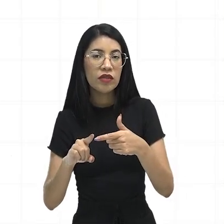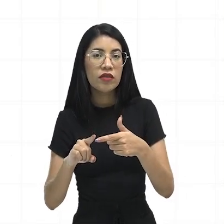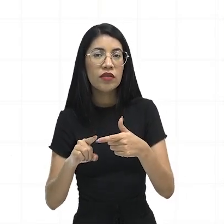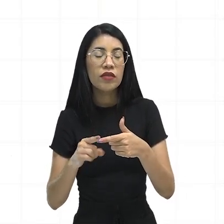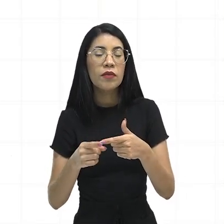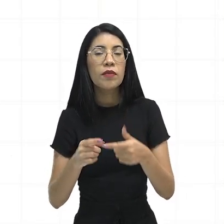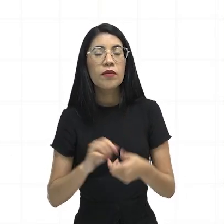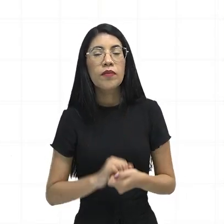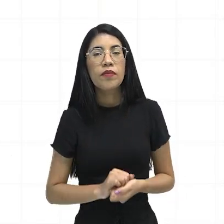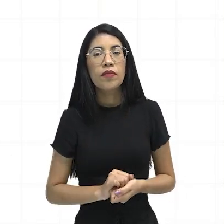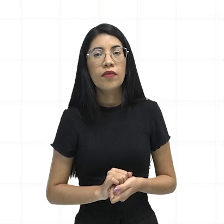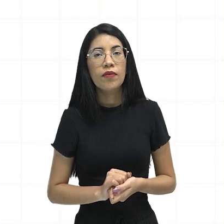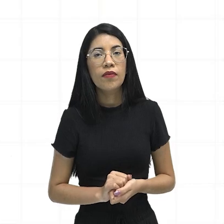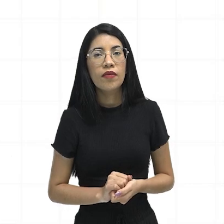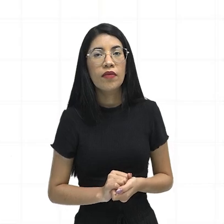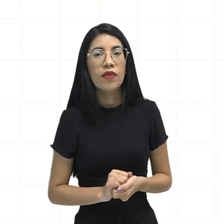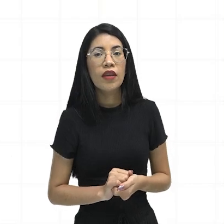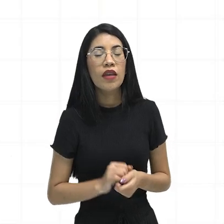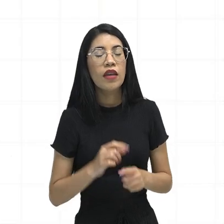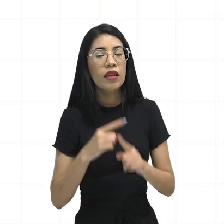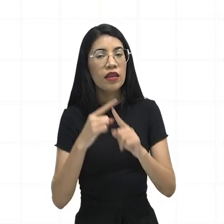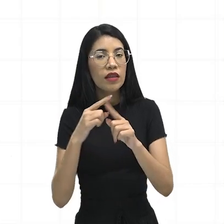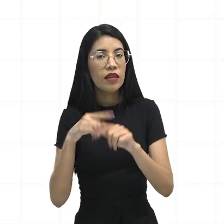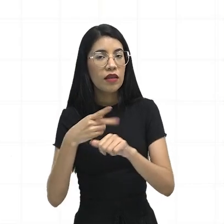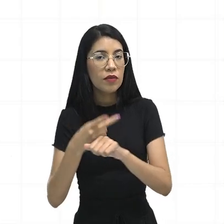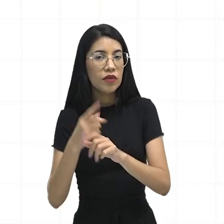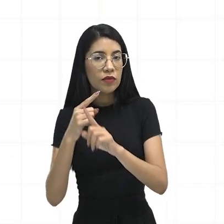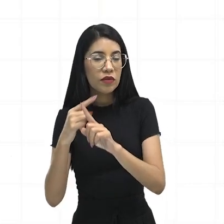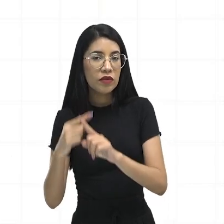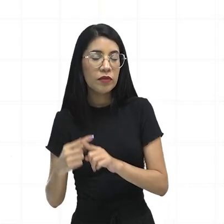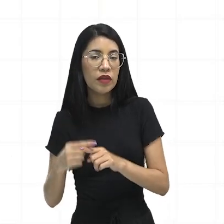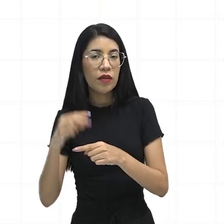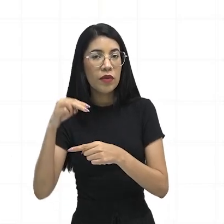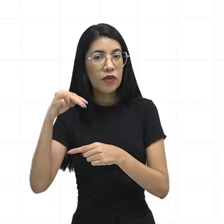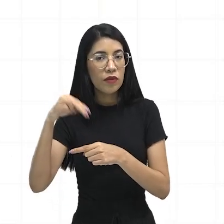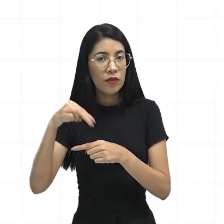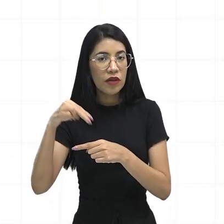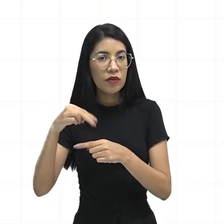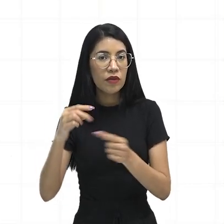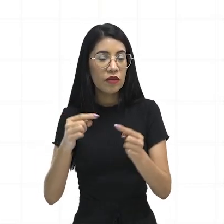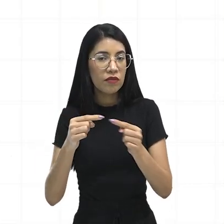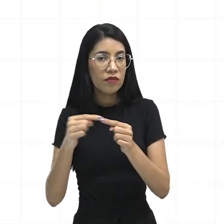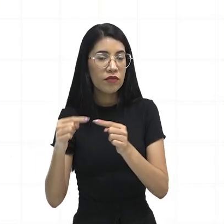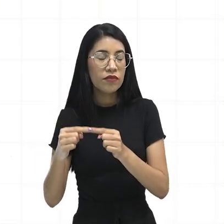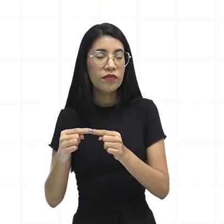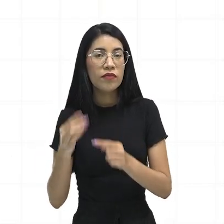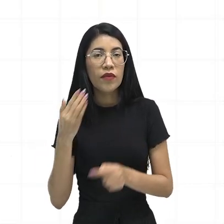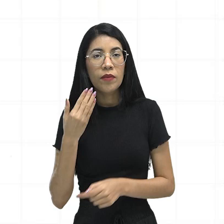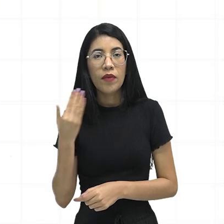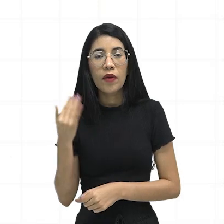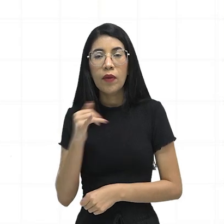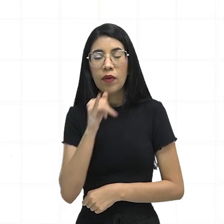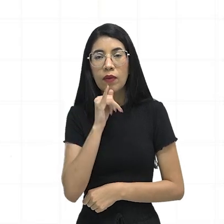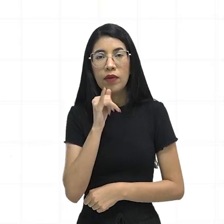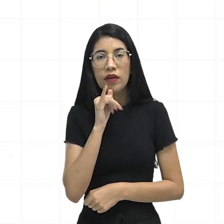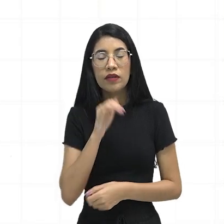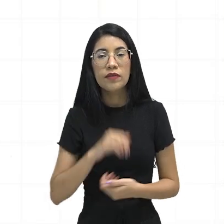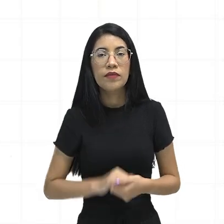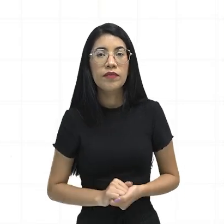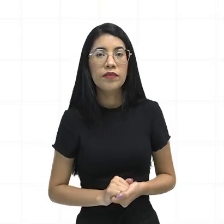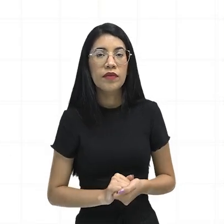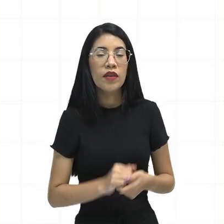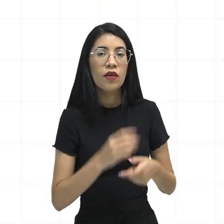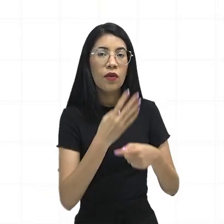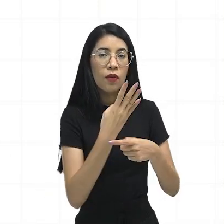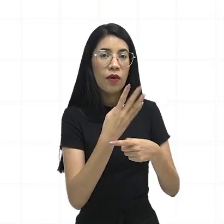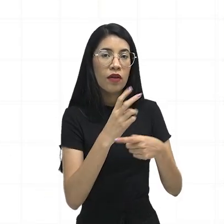pelo antigo e multiplicar o resultado pelo numerador correspondente. E aí eu te mostrei aqui como exemplo